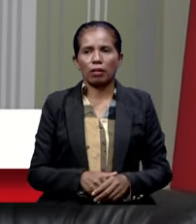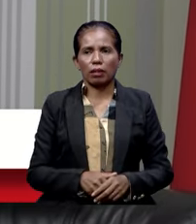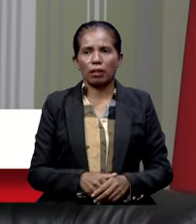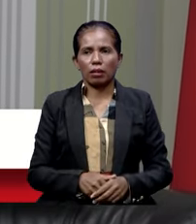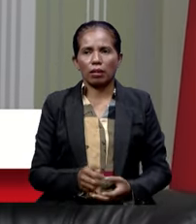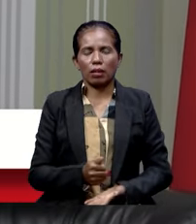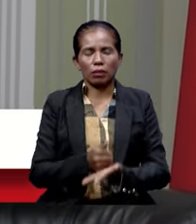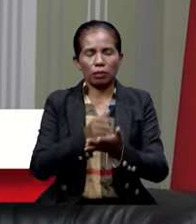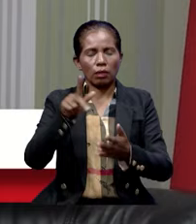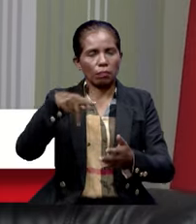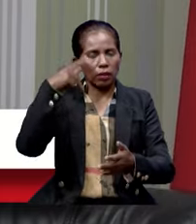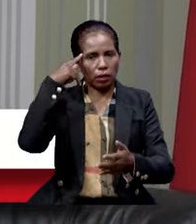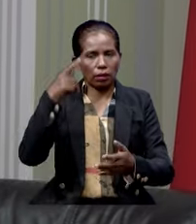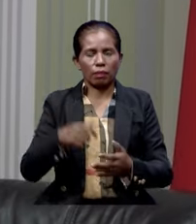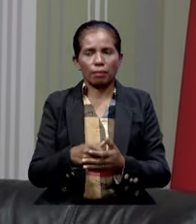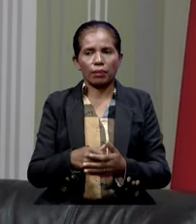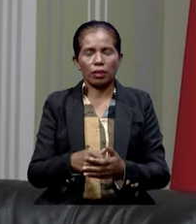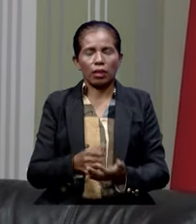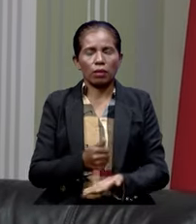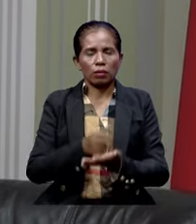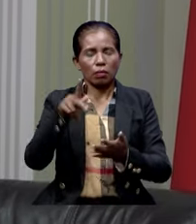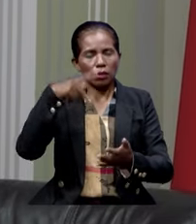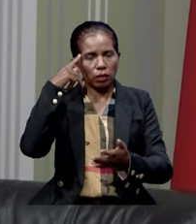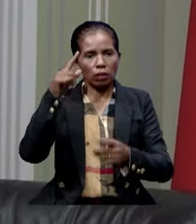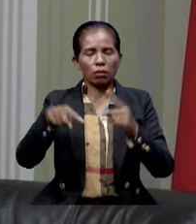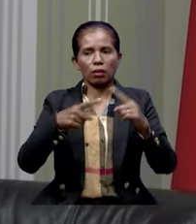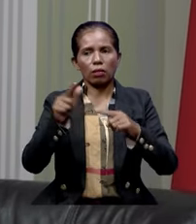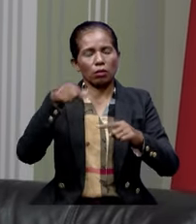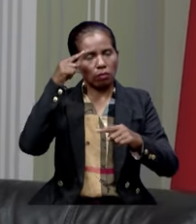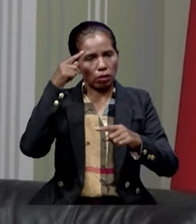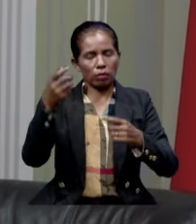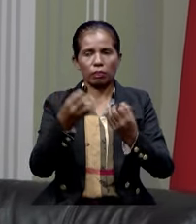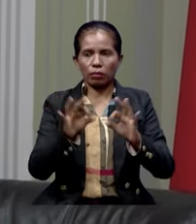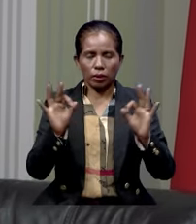appointment politik. Nebe appointment politik ne bainira governo ida hotu.